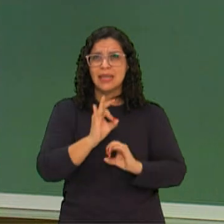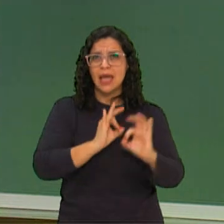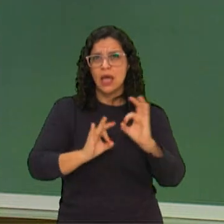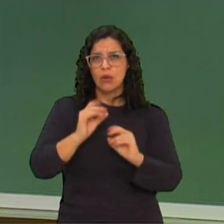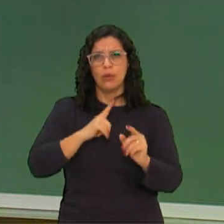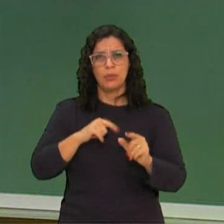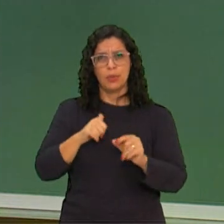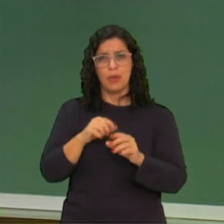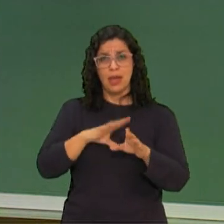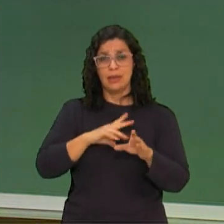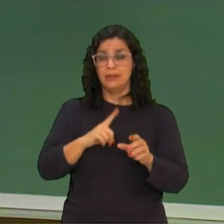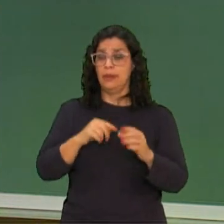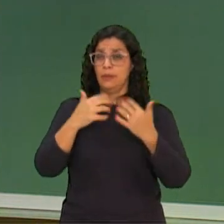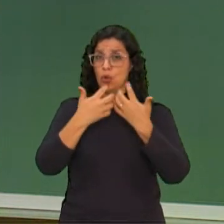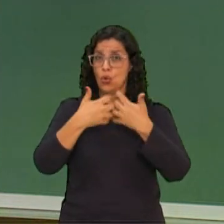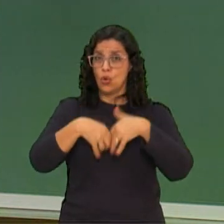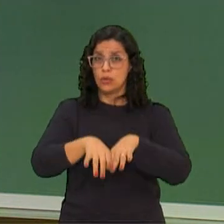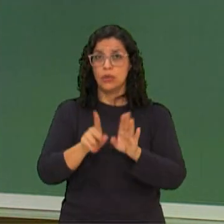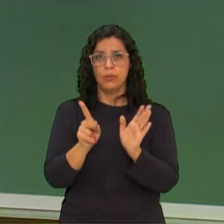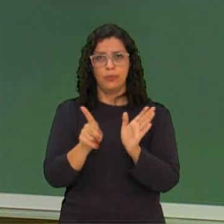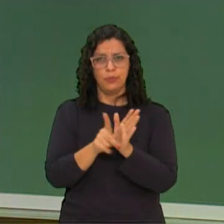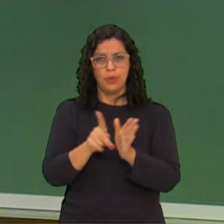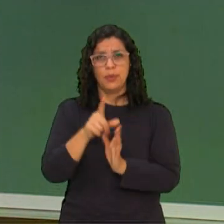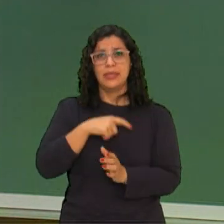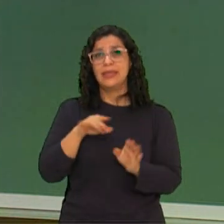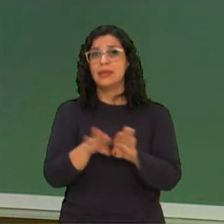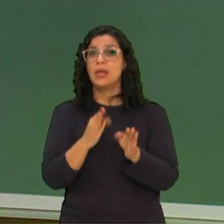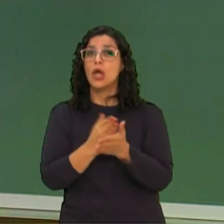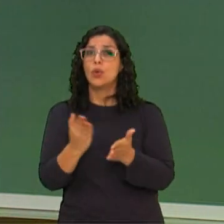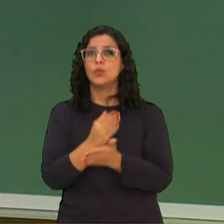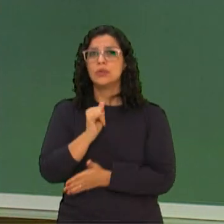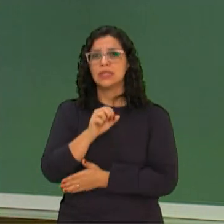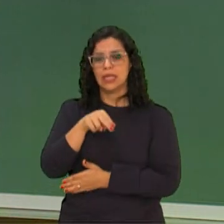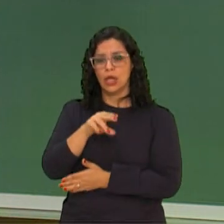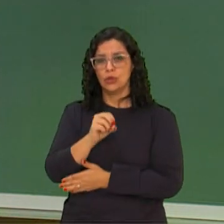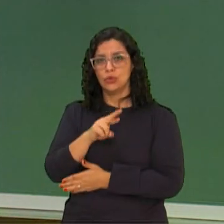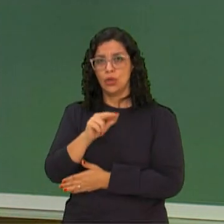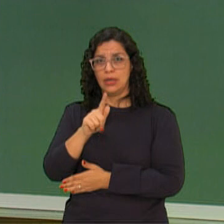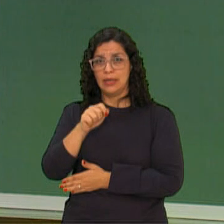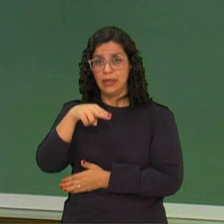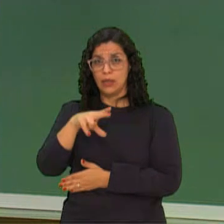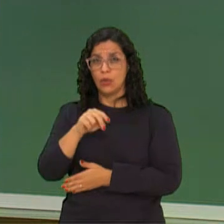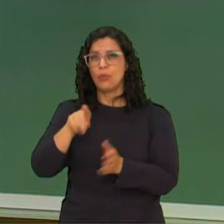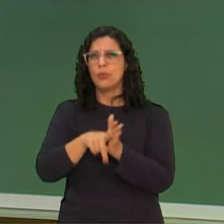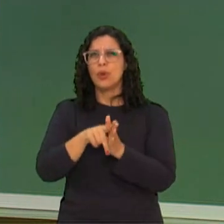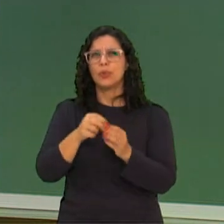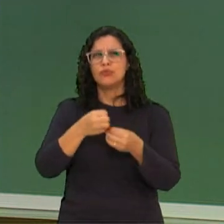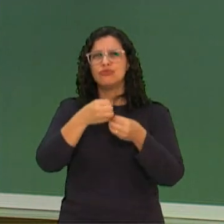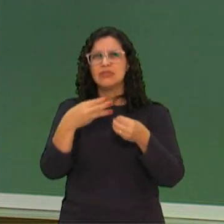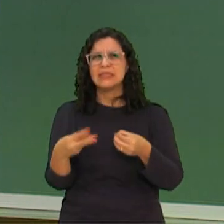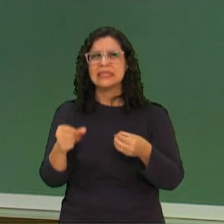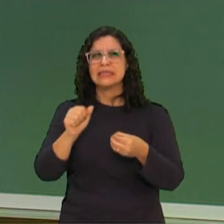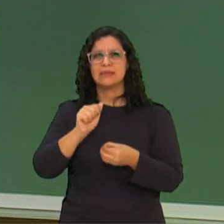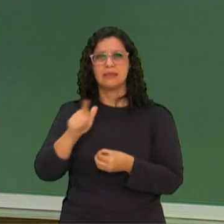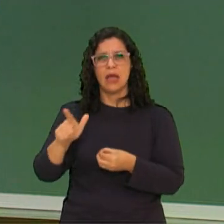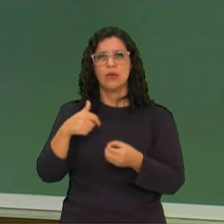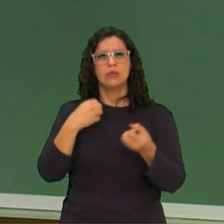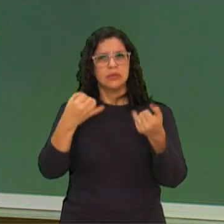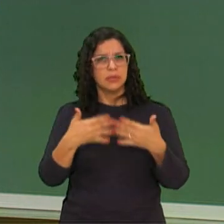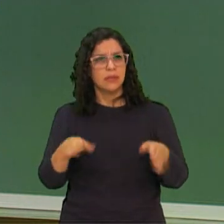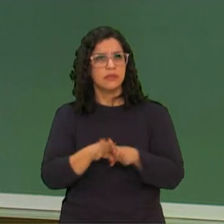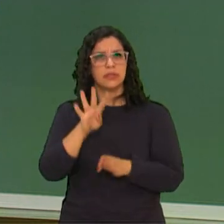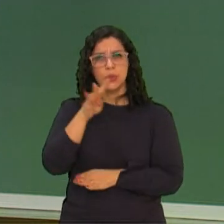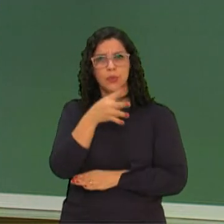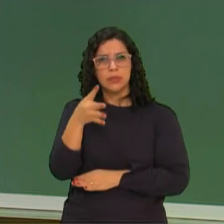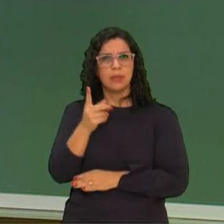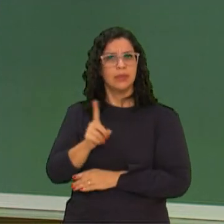possui, além da parte orgânica, também a parte inorgânica, que são esses sais que eu comentei com vocês agora aqui, né? Um esqueminha